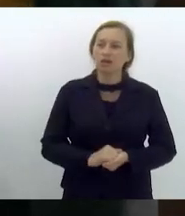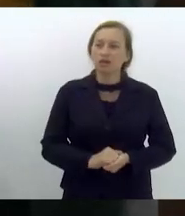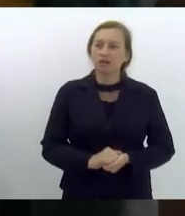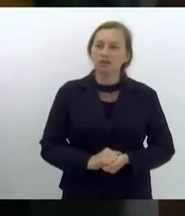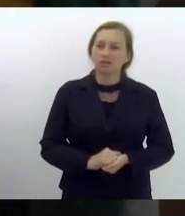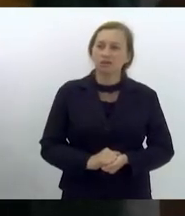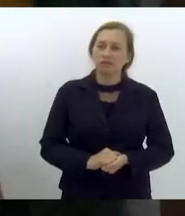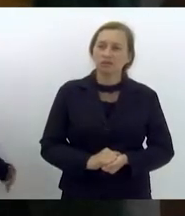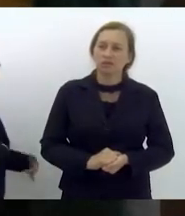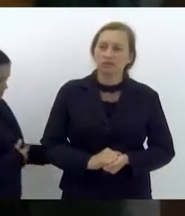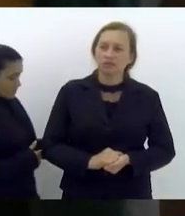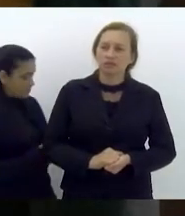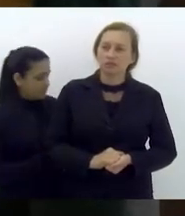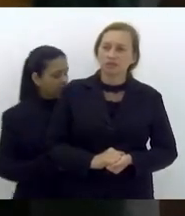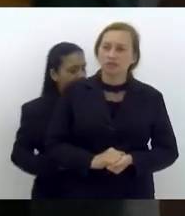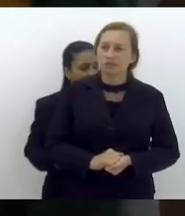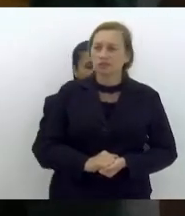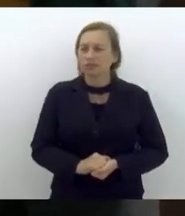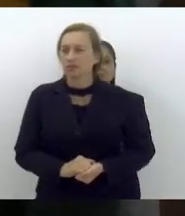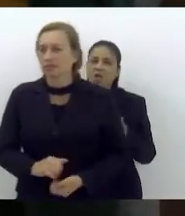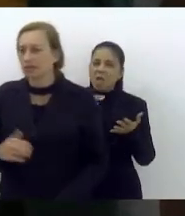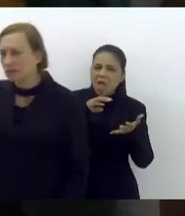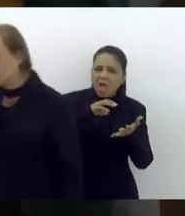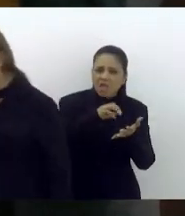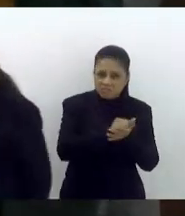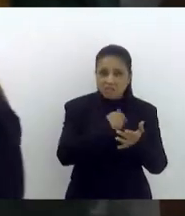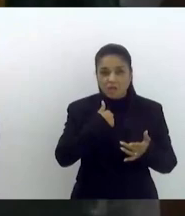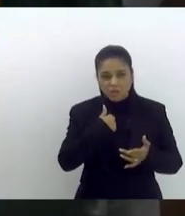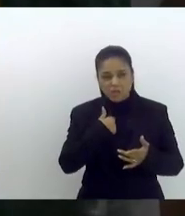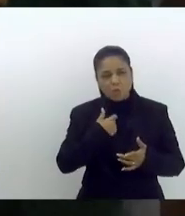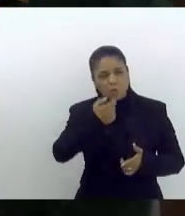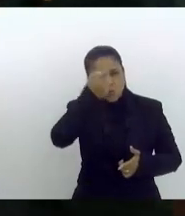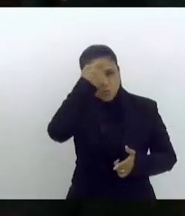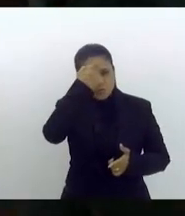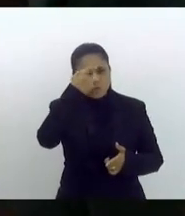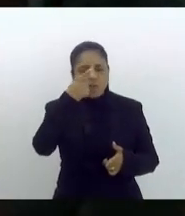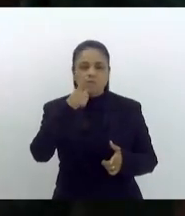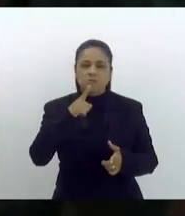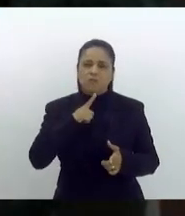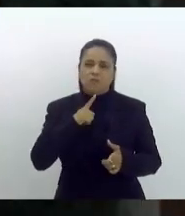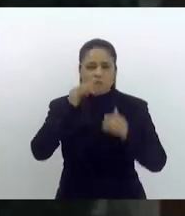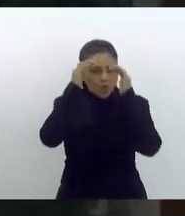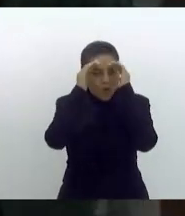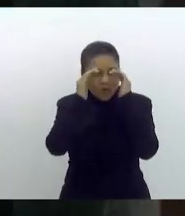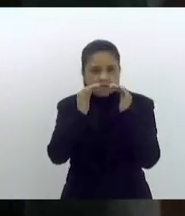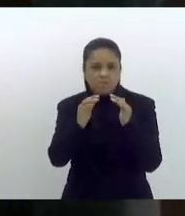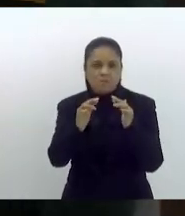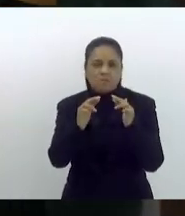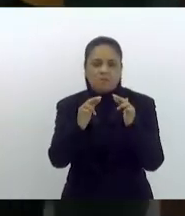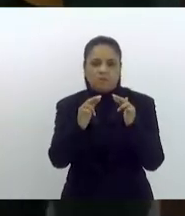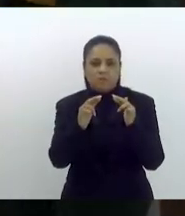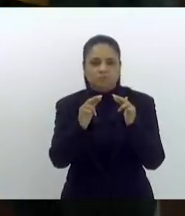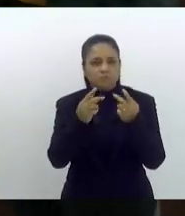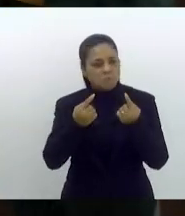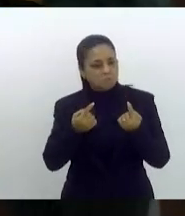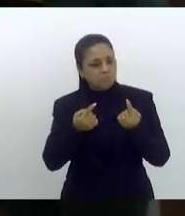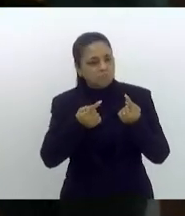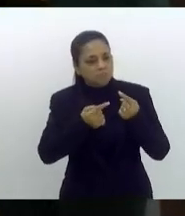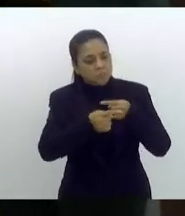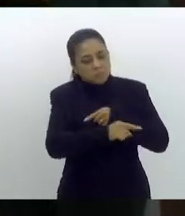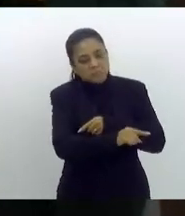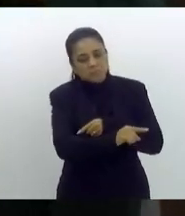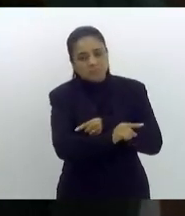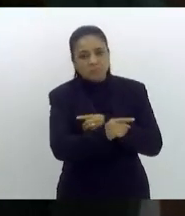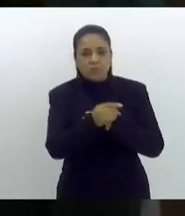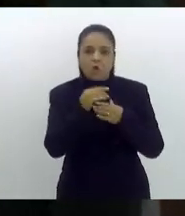registrar que eu fiz isso com muita consciência deputada porque eu com muito respeito de vídeo da opinião da deputada